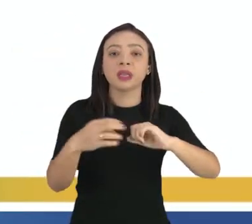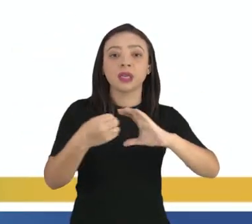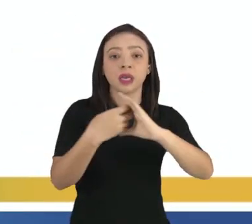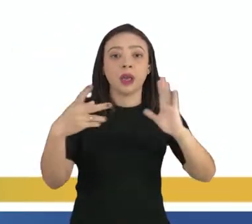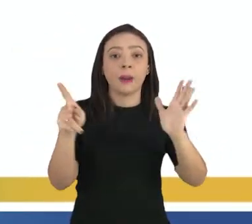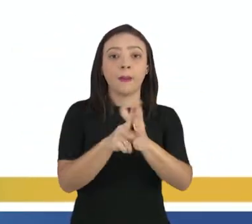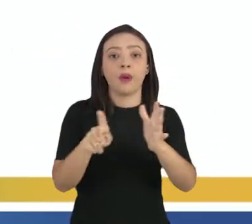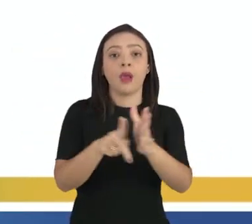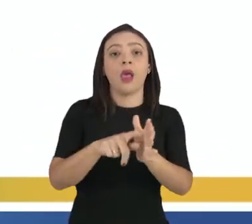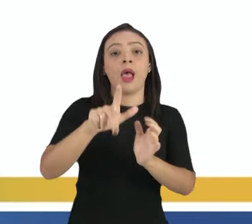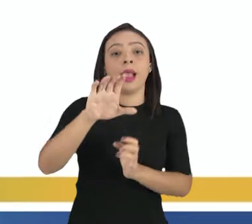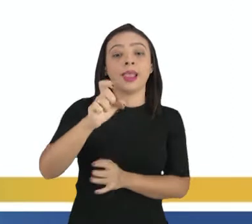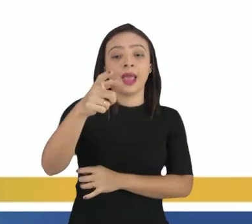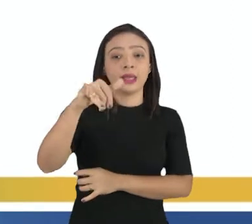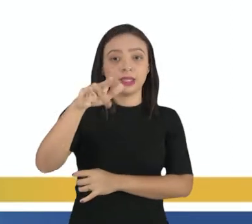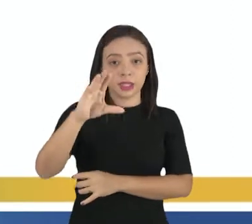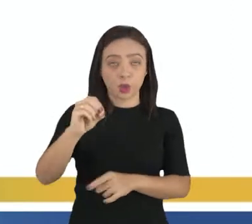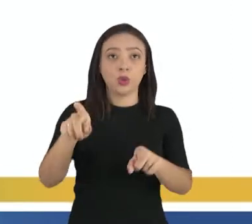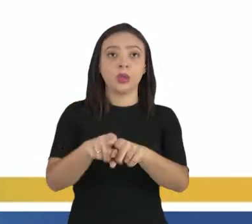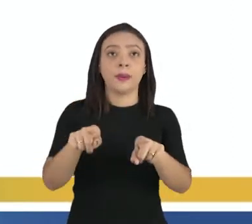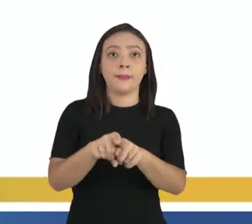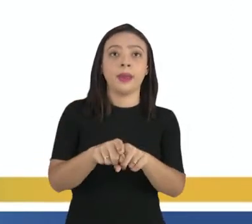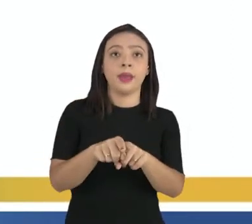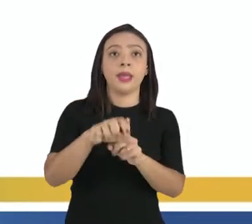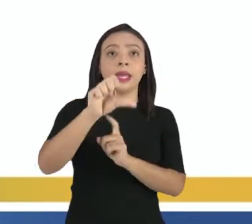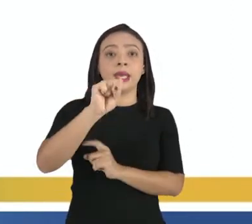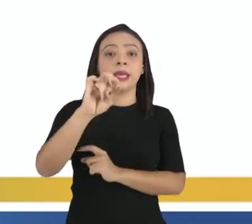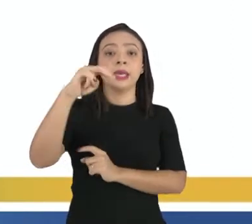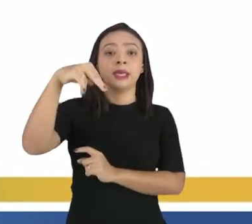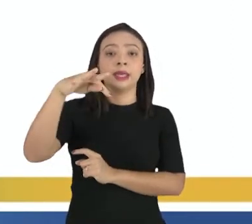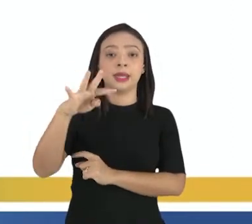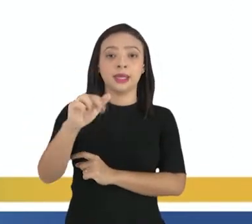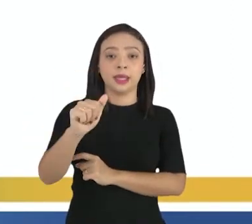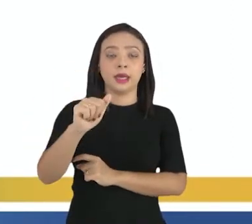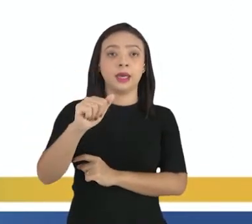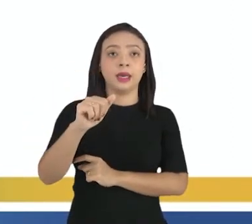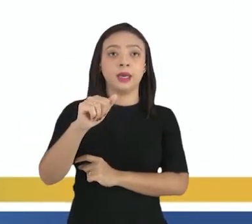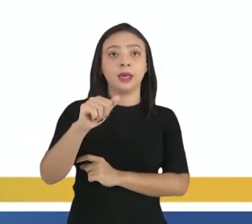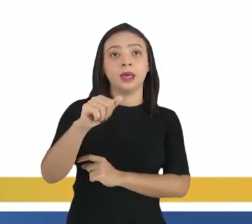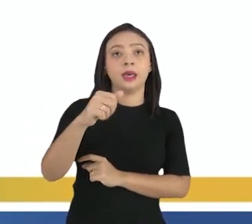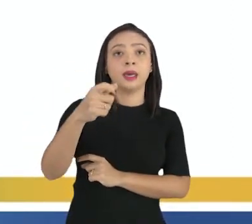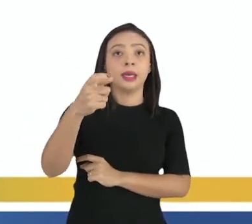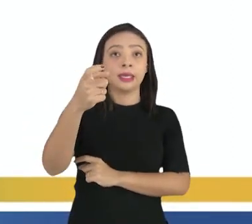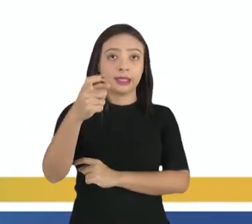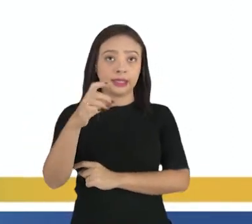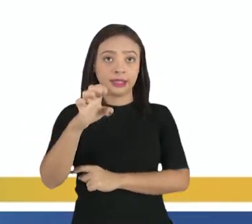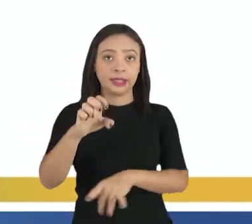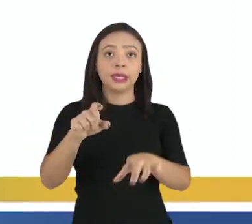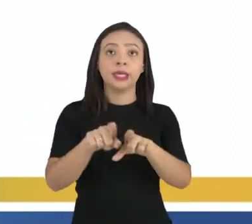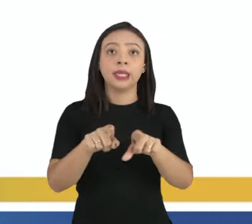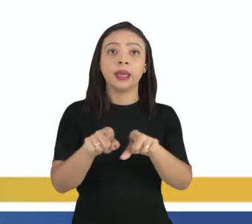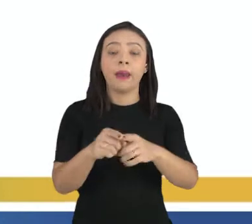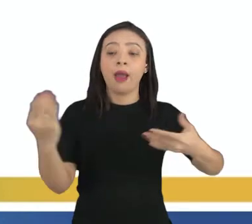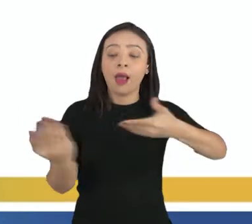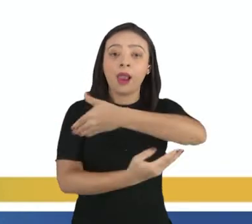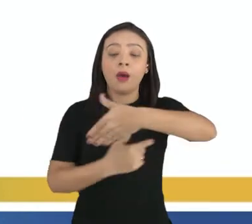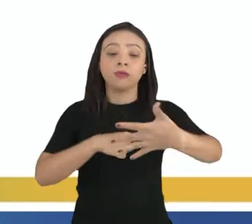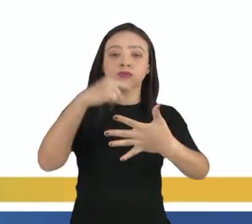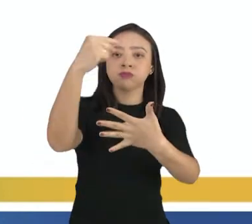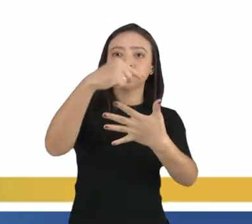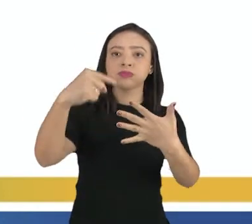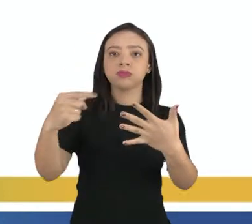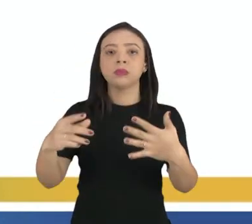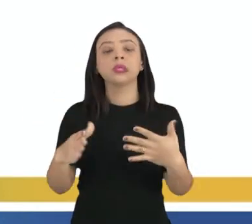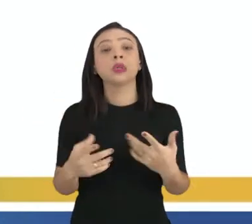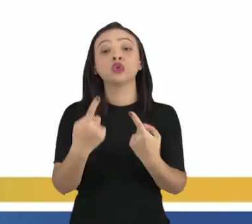lexicais e sintáticos relações entre seus elementos o ou seja para falar